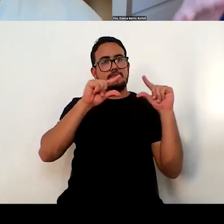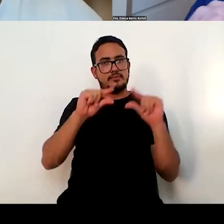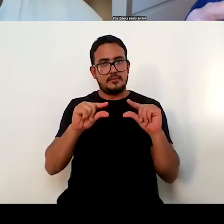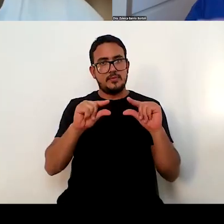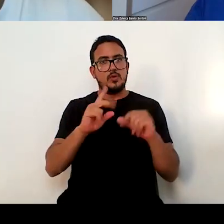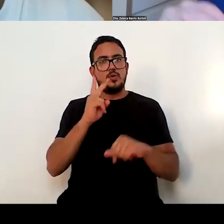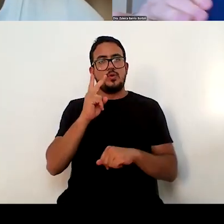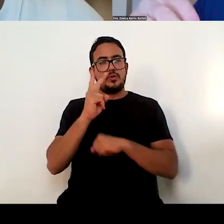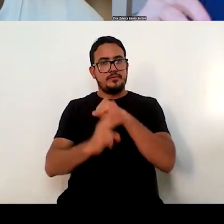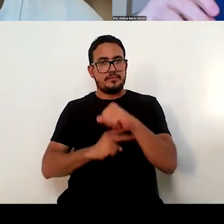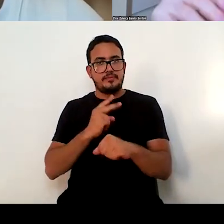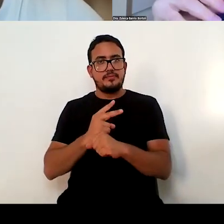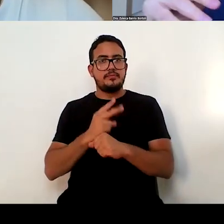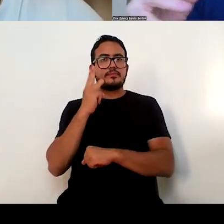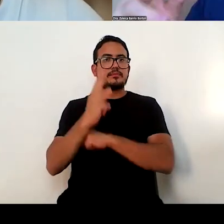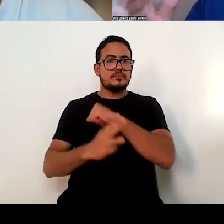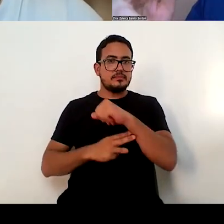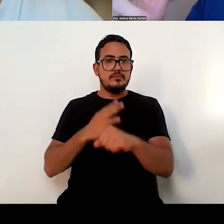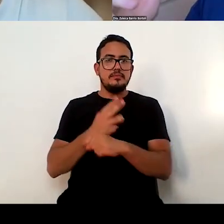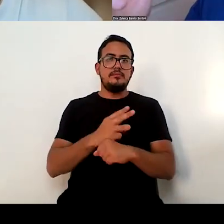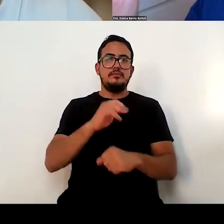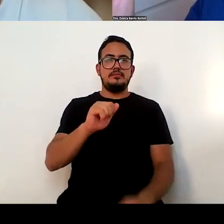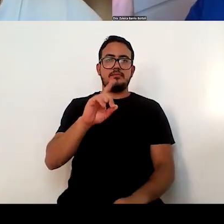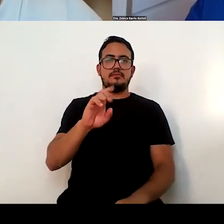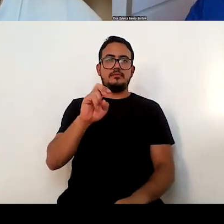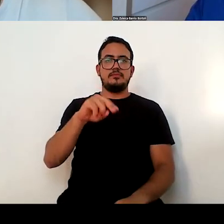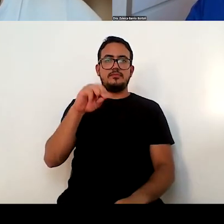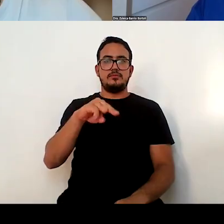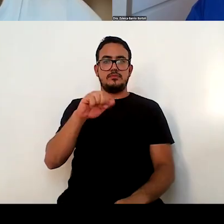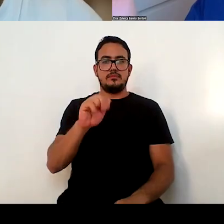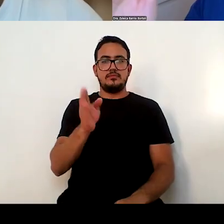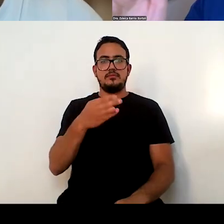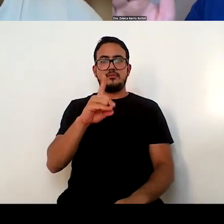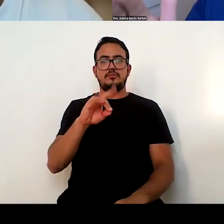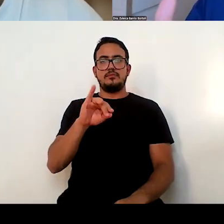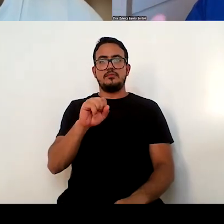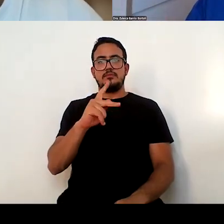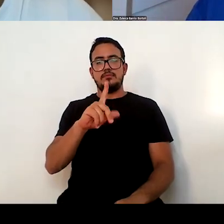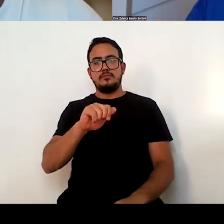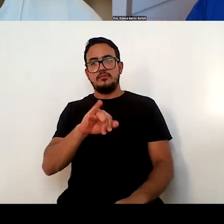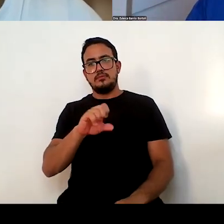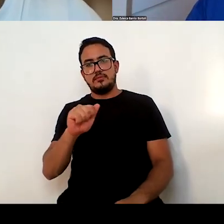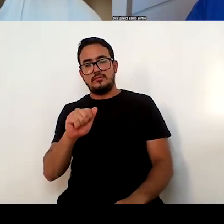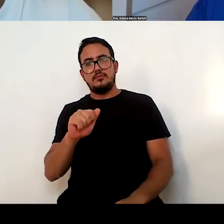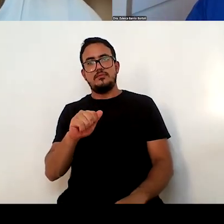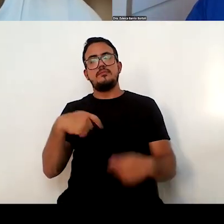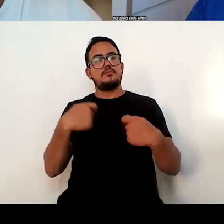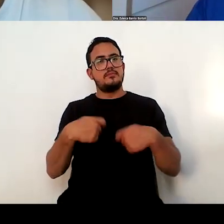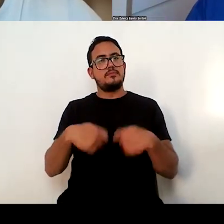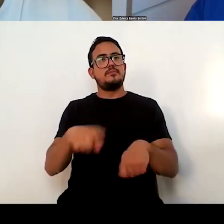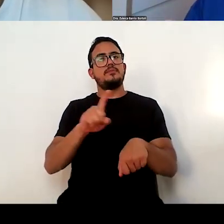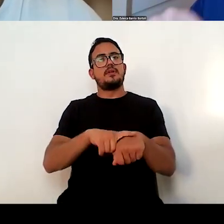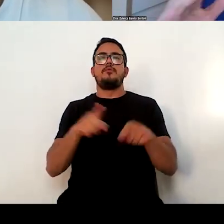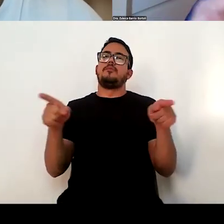você tiver um adenoma com displasia de moderado para alto grau, você vai repetir com um período de tempo menor, de